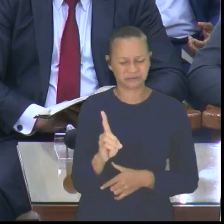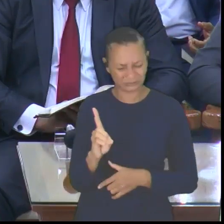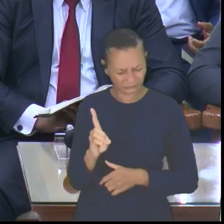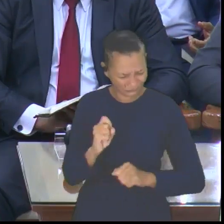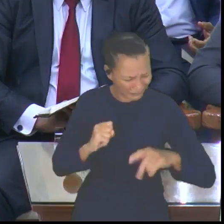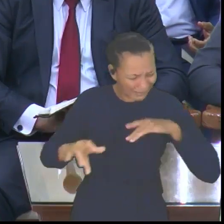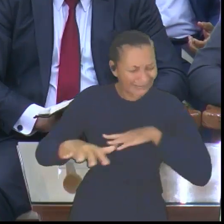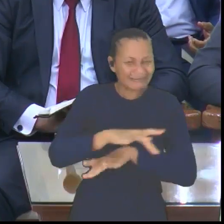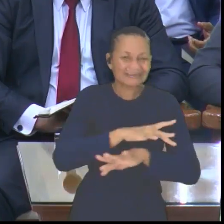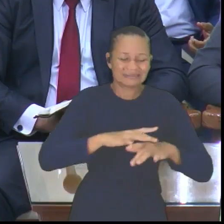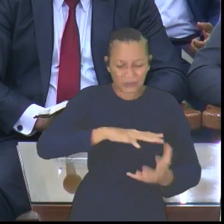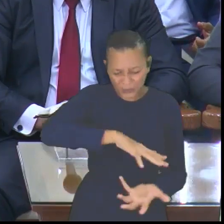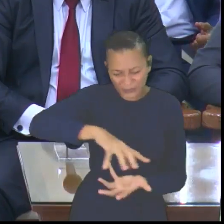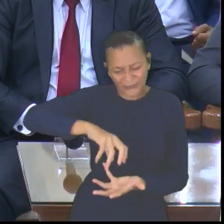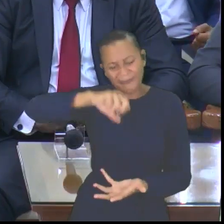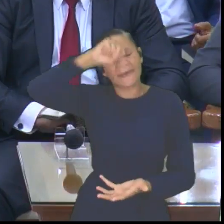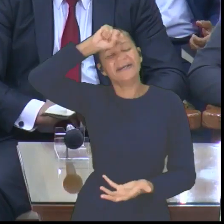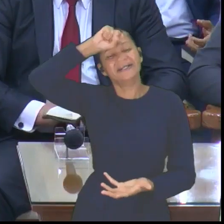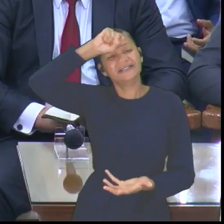sobrenatural.